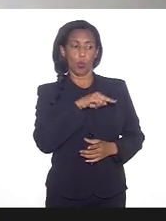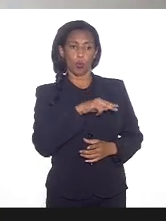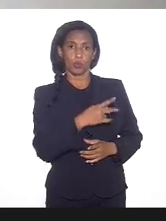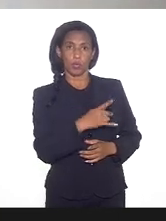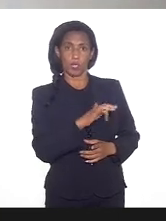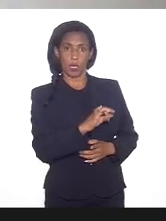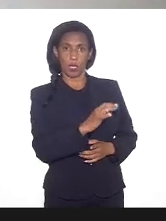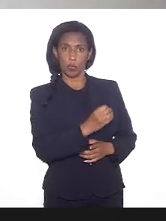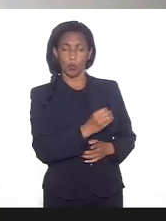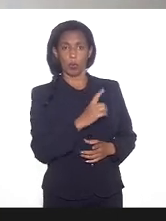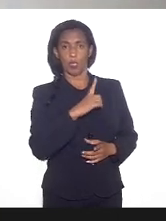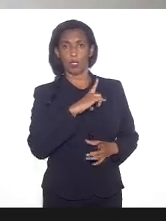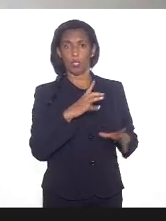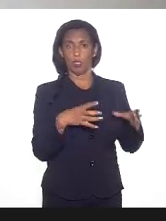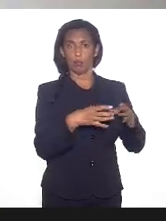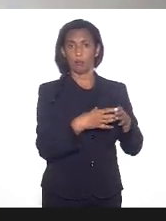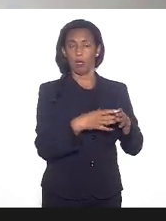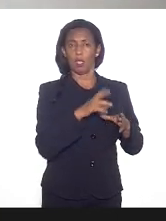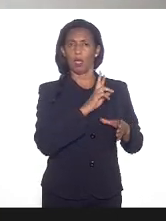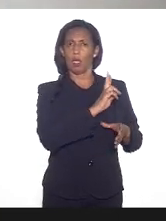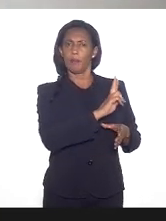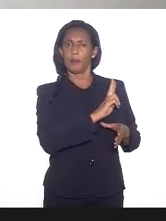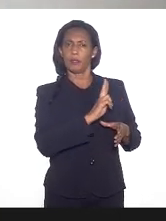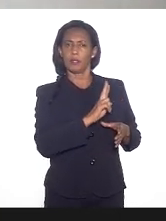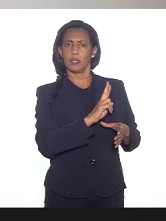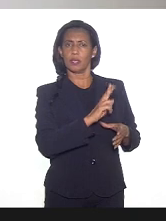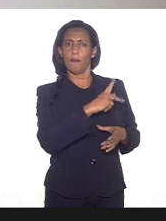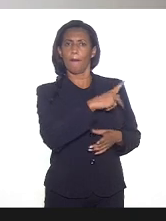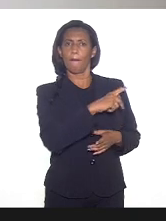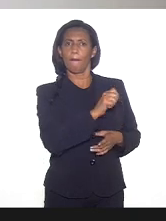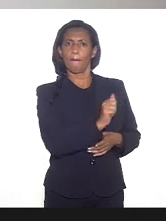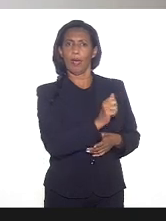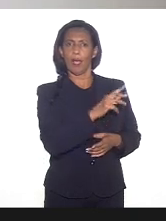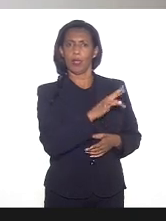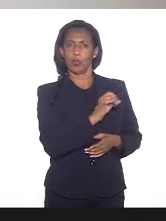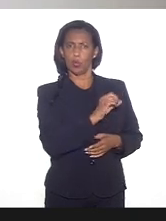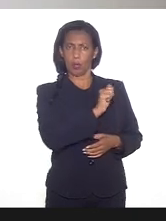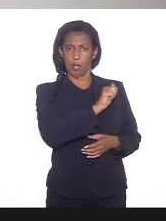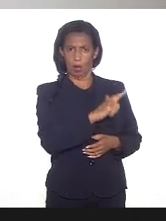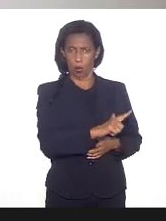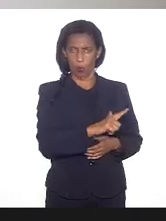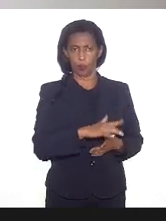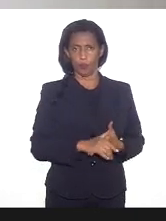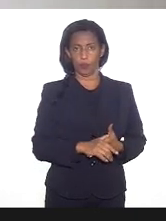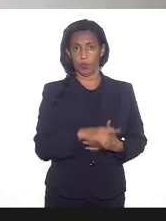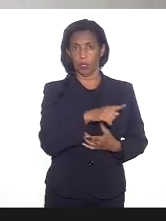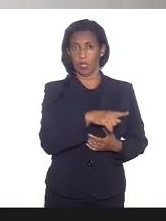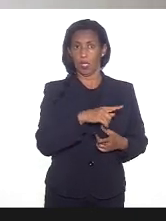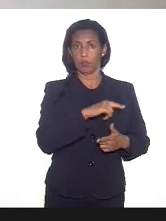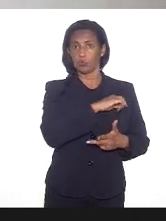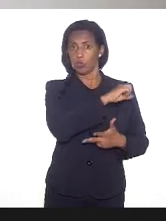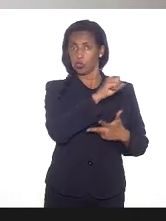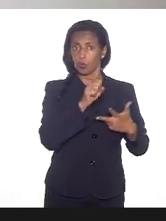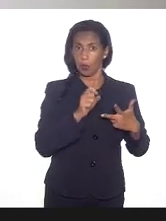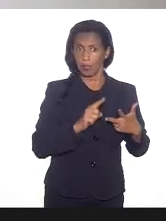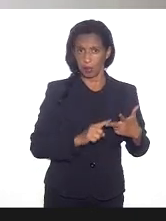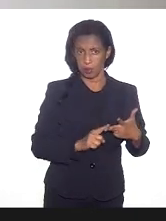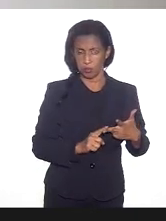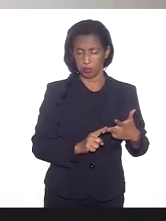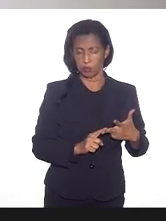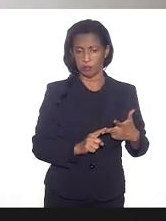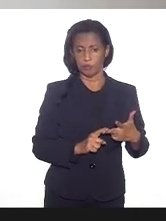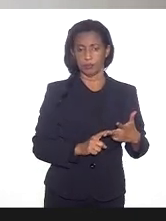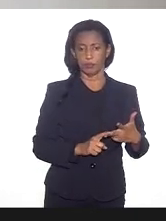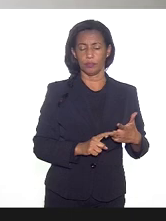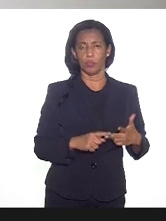maioria de representação patronal, que no caso é a representação dos poderes, né?